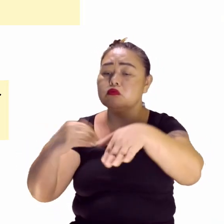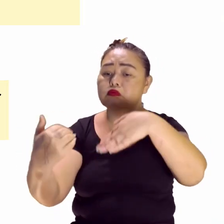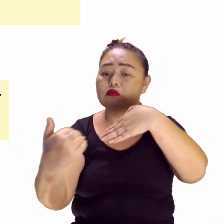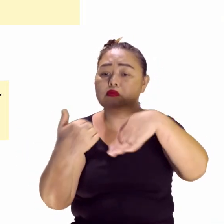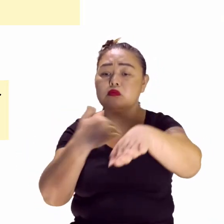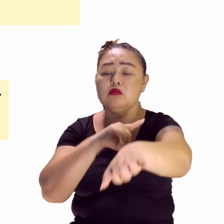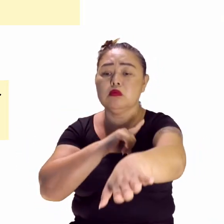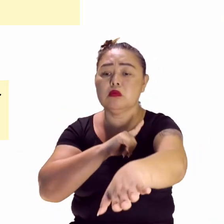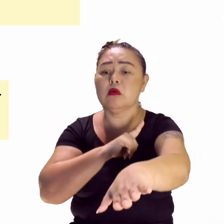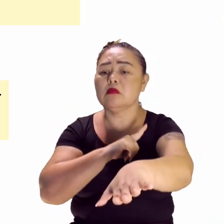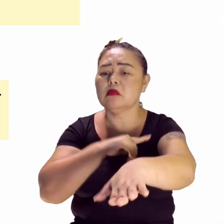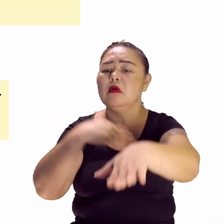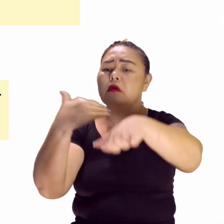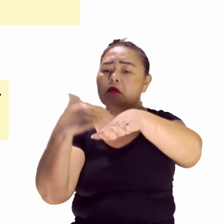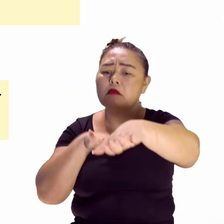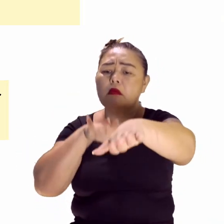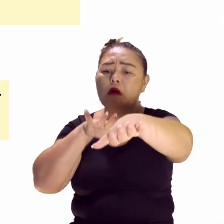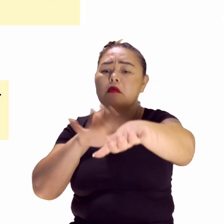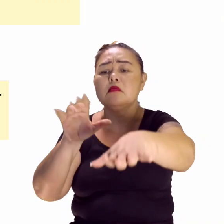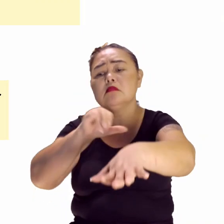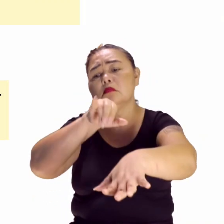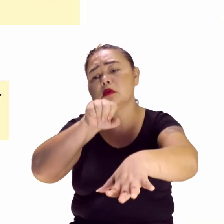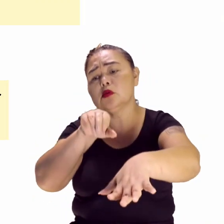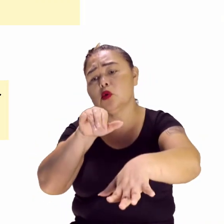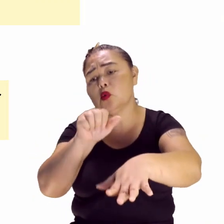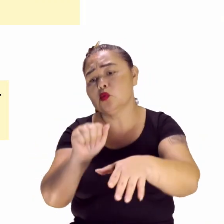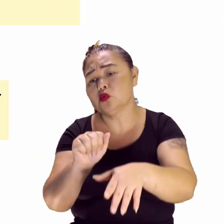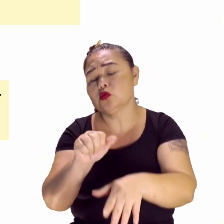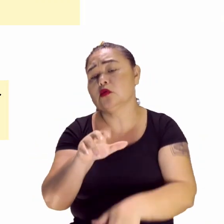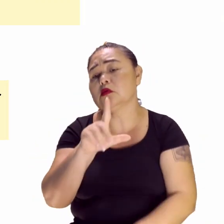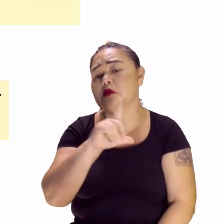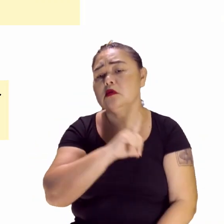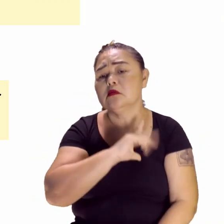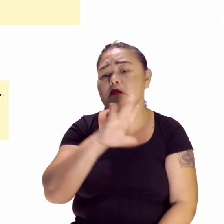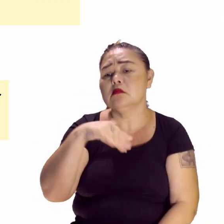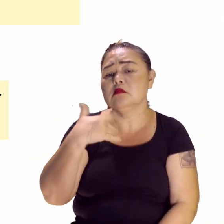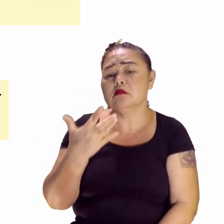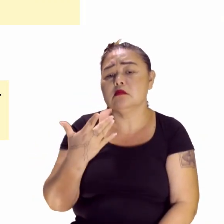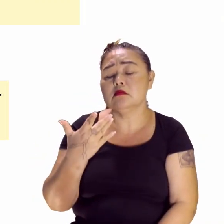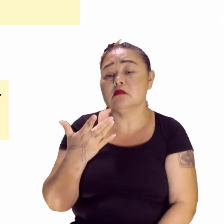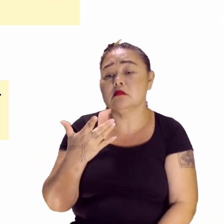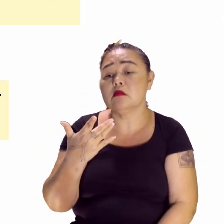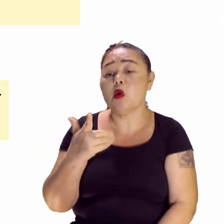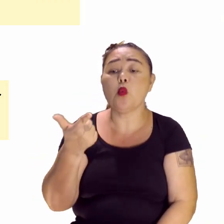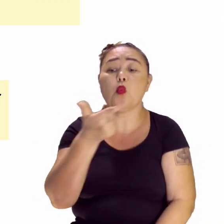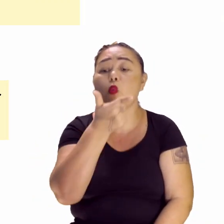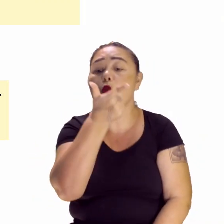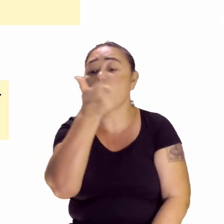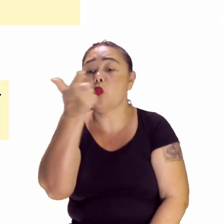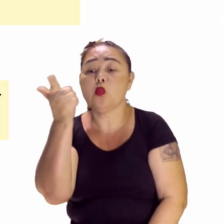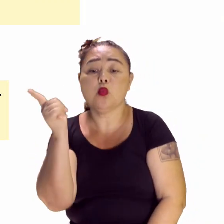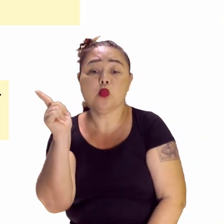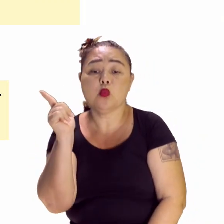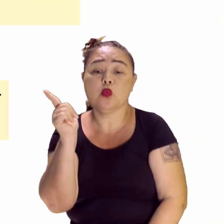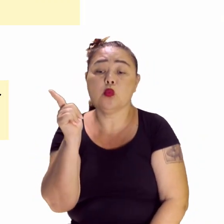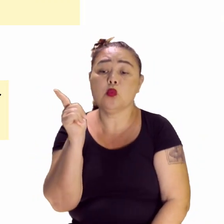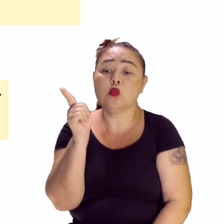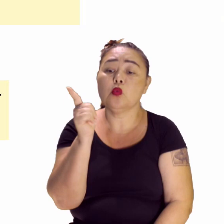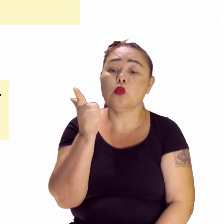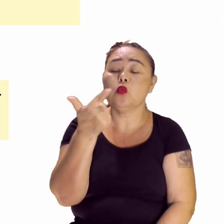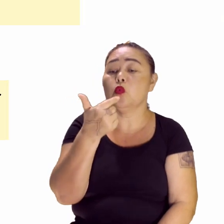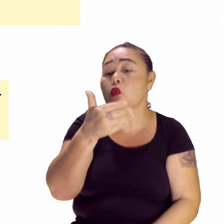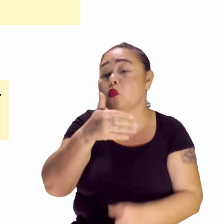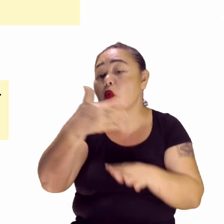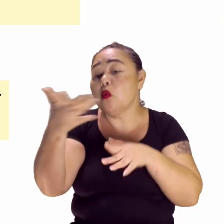de muita carreta principalmente soja então acaba fazendo com que as outras outras culturas